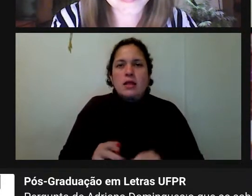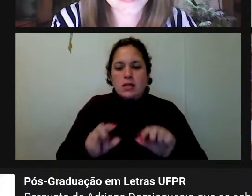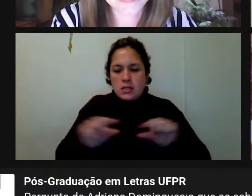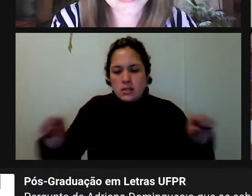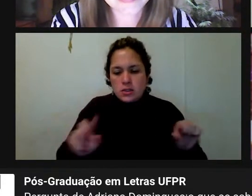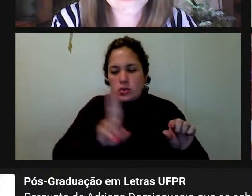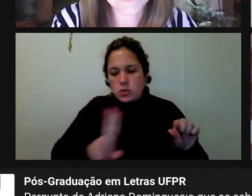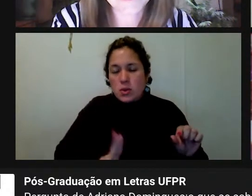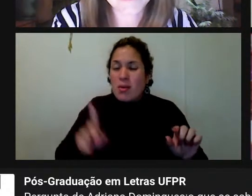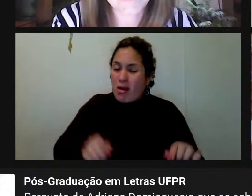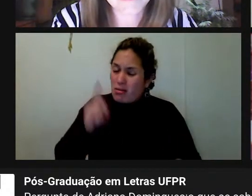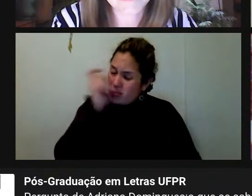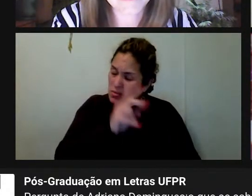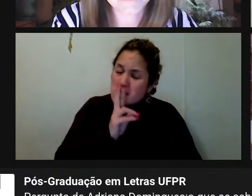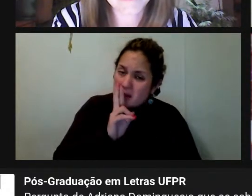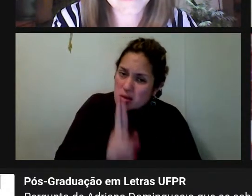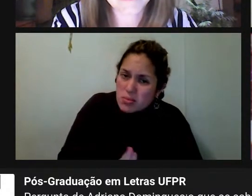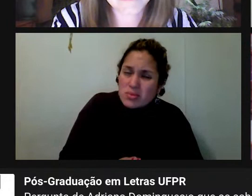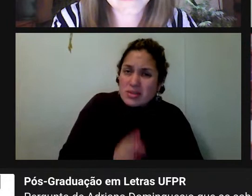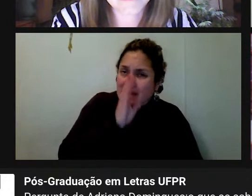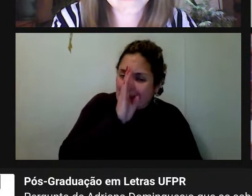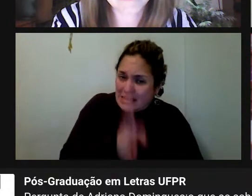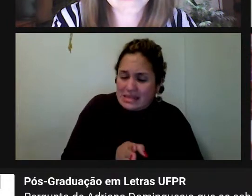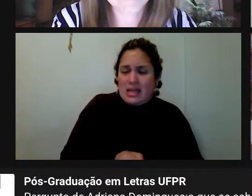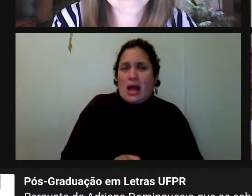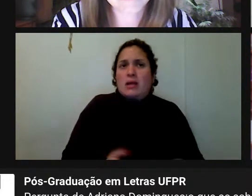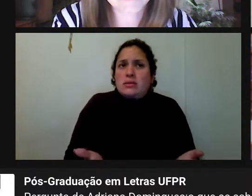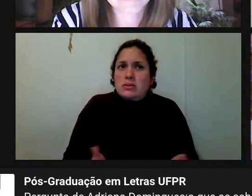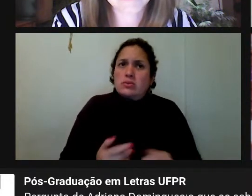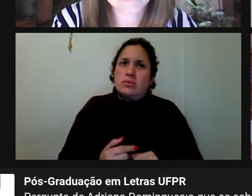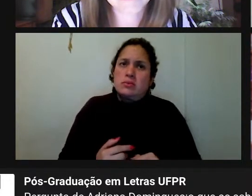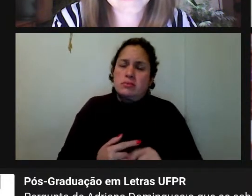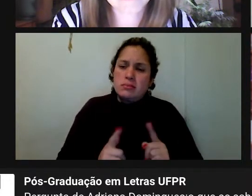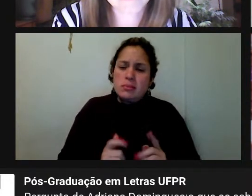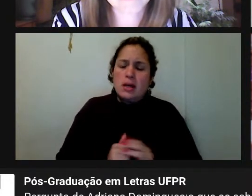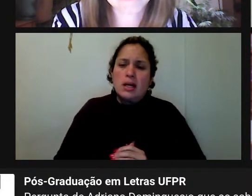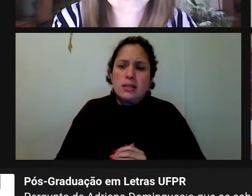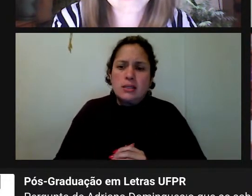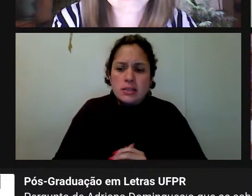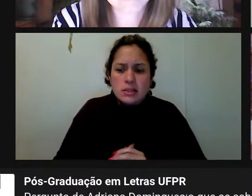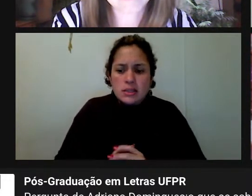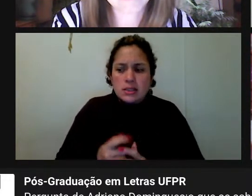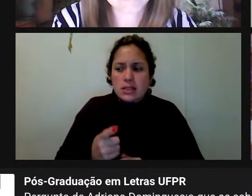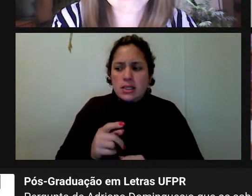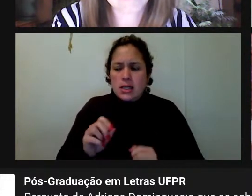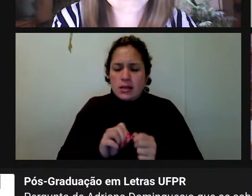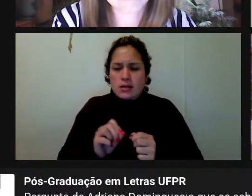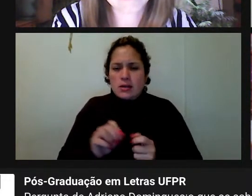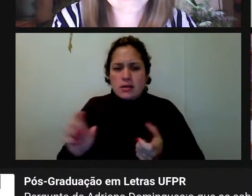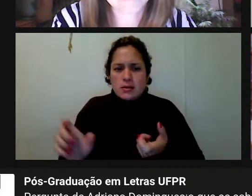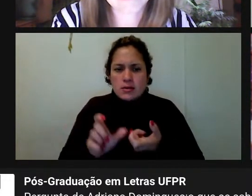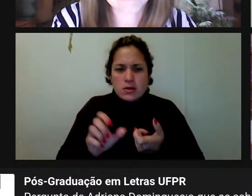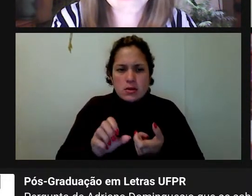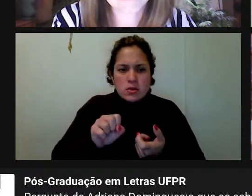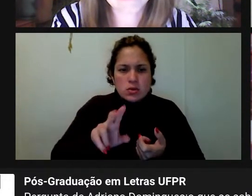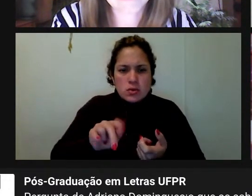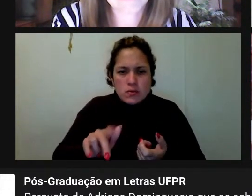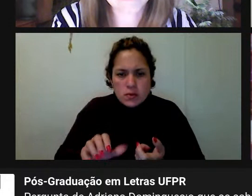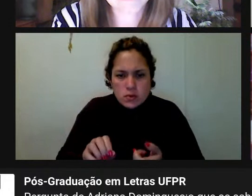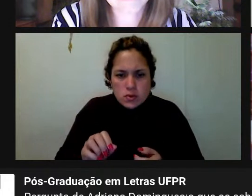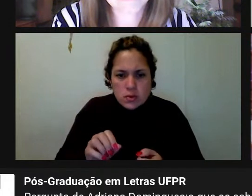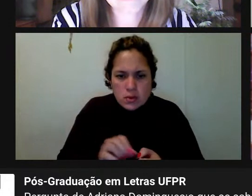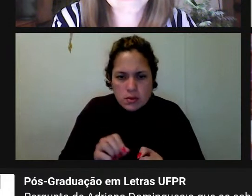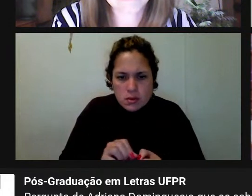de responder assim de imediato alguma coisa, mas que ela diz que esse sufixo -in, ele é muito comum na